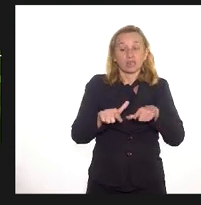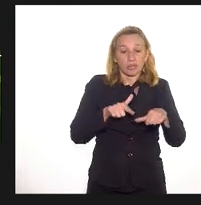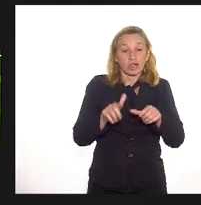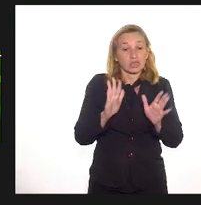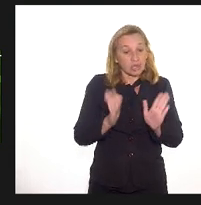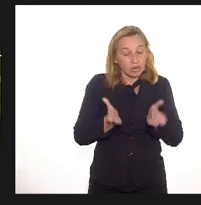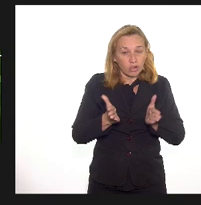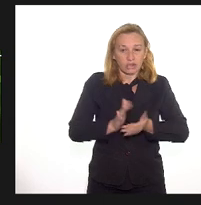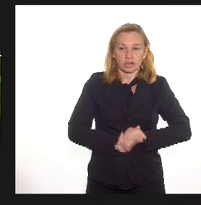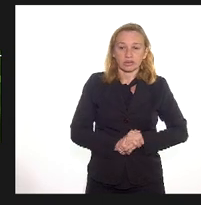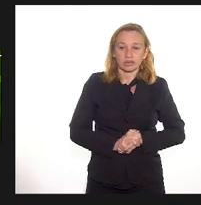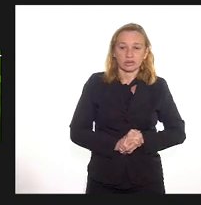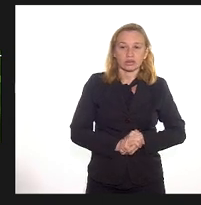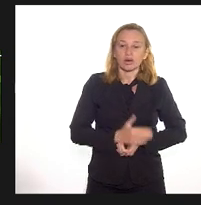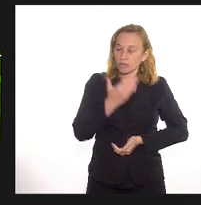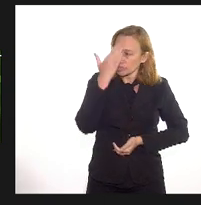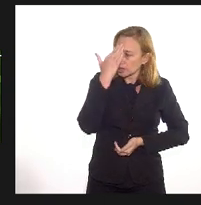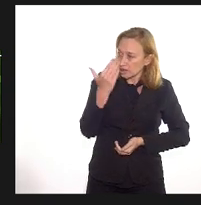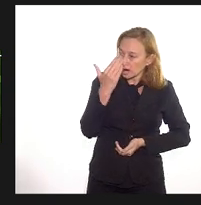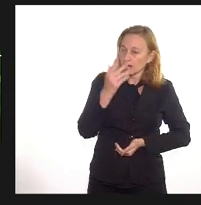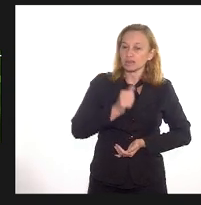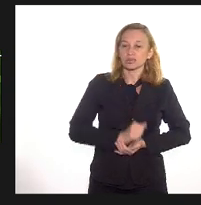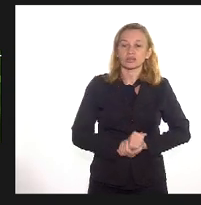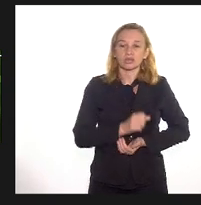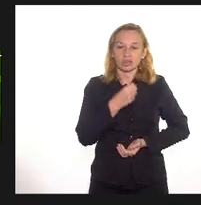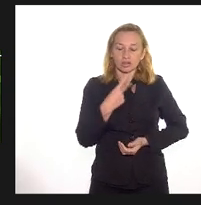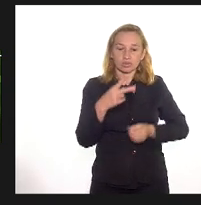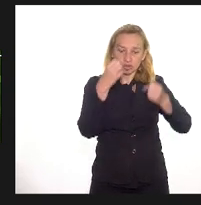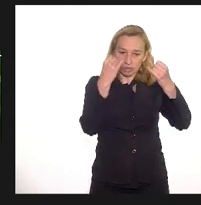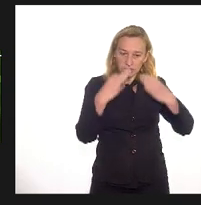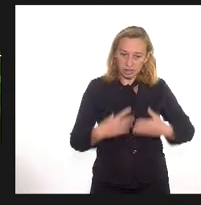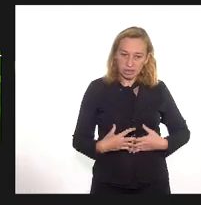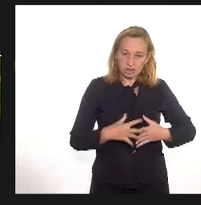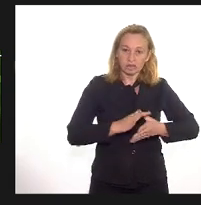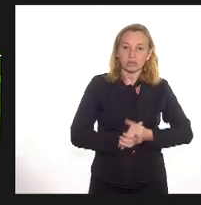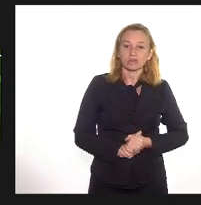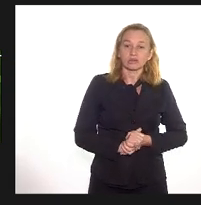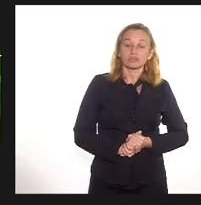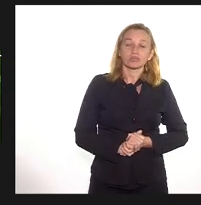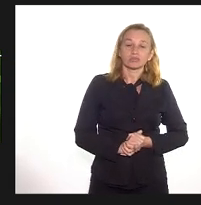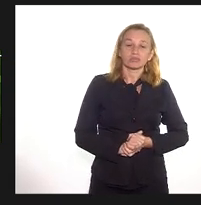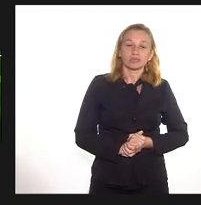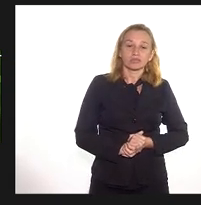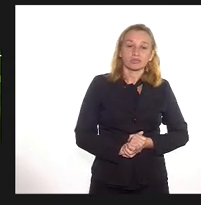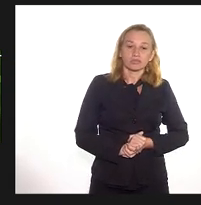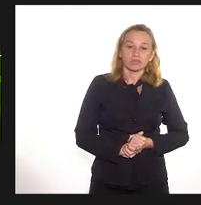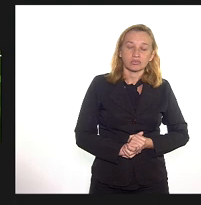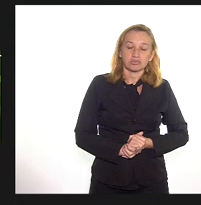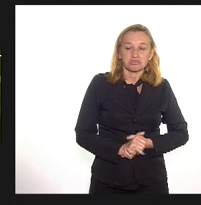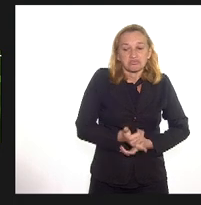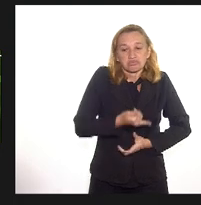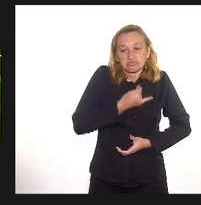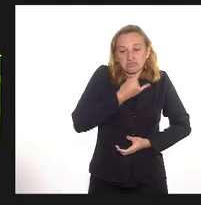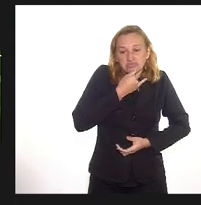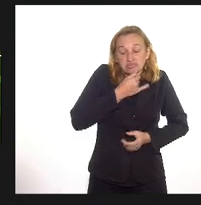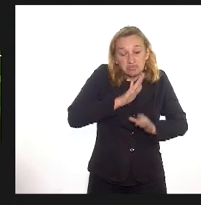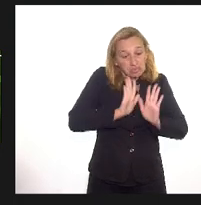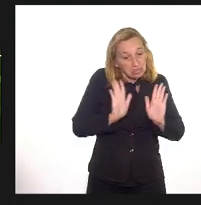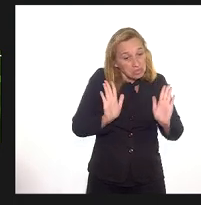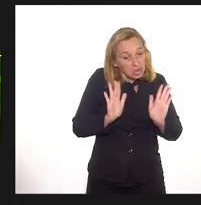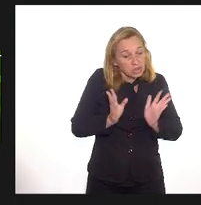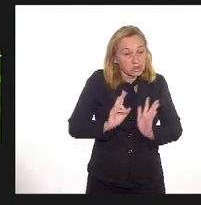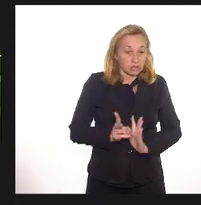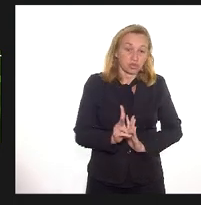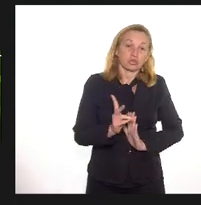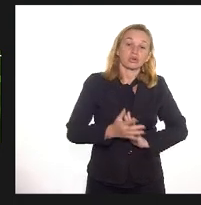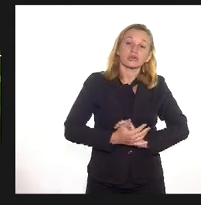atual. Muito obrigado pela sua explicação. Eu acho isso uma lástima, mas vamos